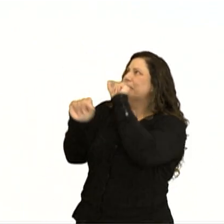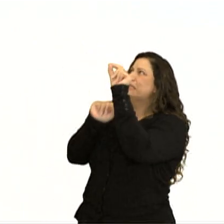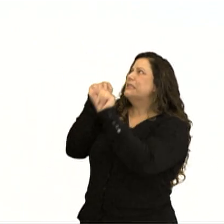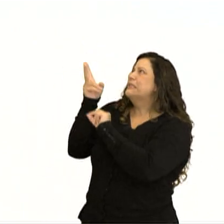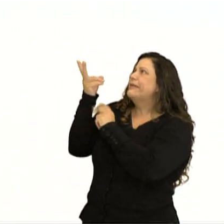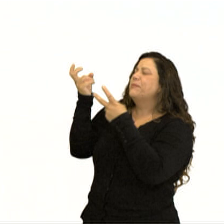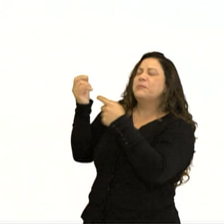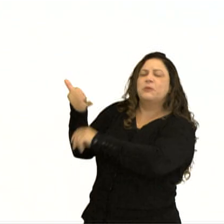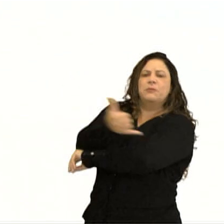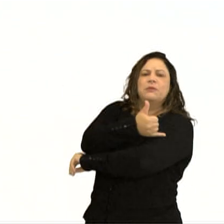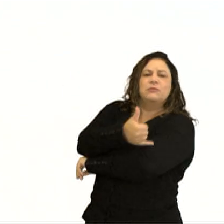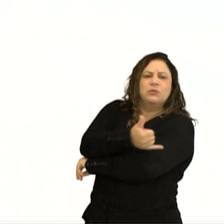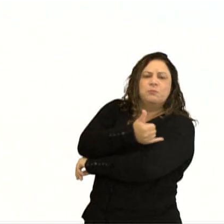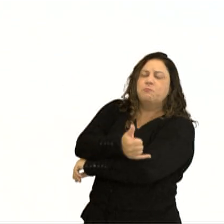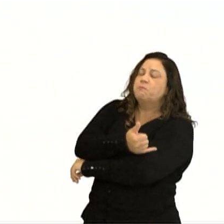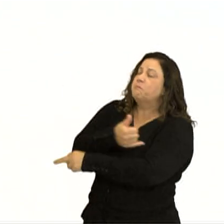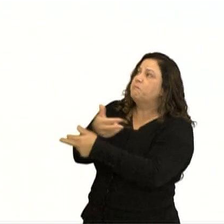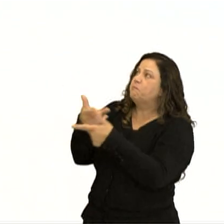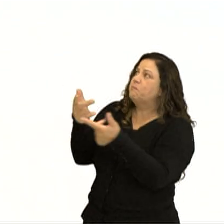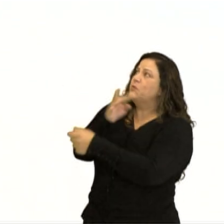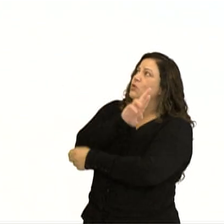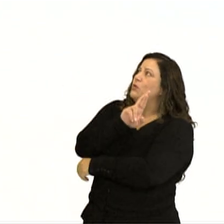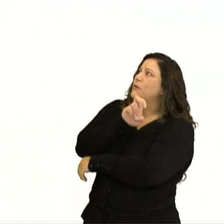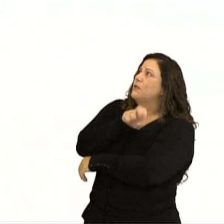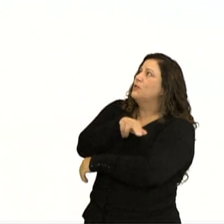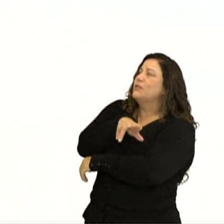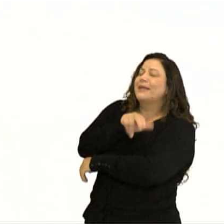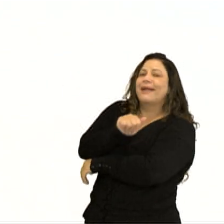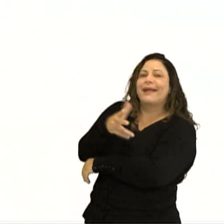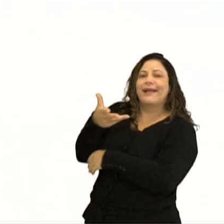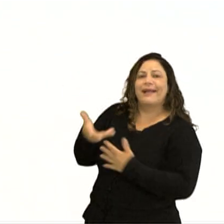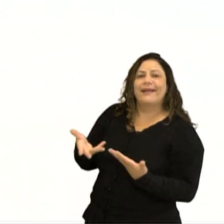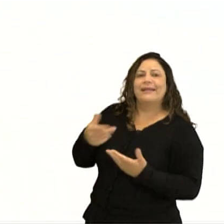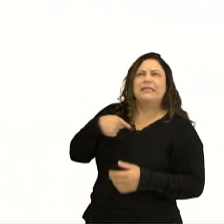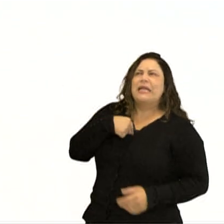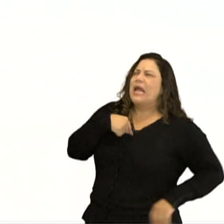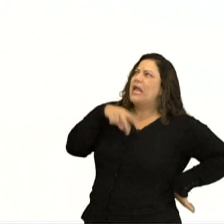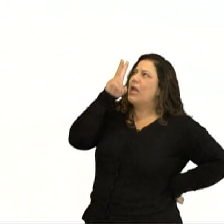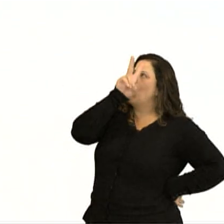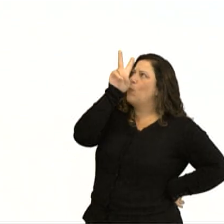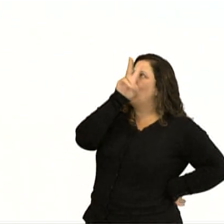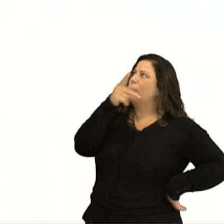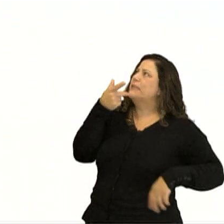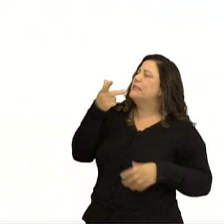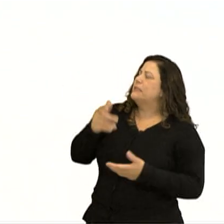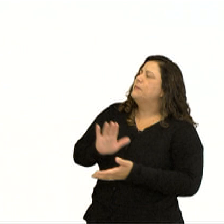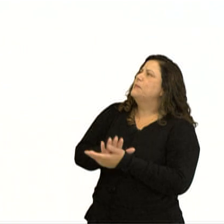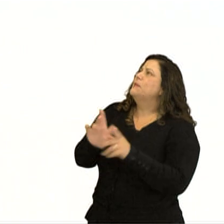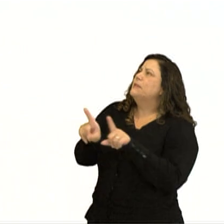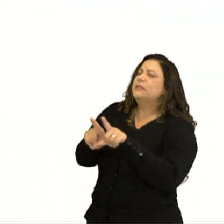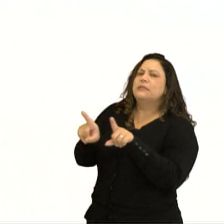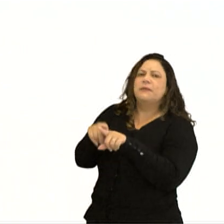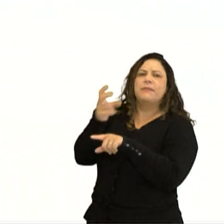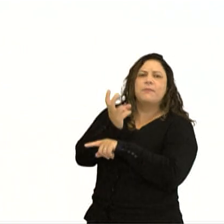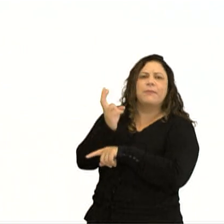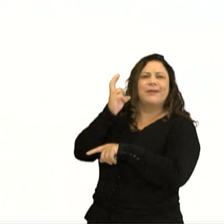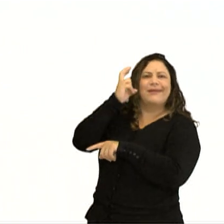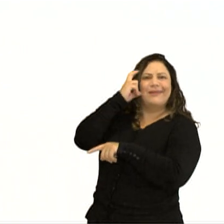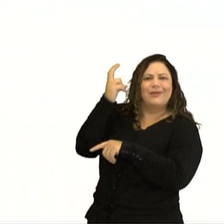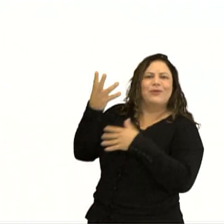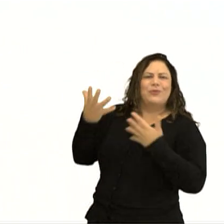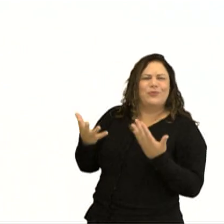uma tatuagem de rena, nos faz lembrar um pouco, eu particularmente me lembro um pouco também de uma cultura mais